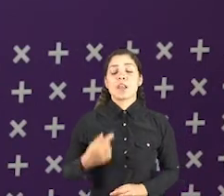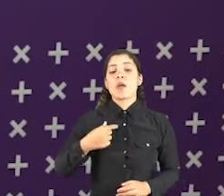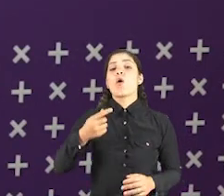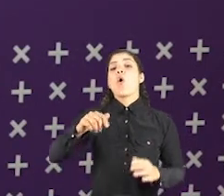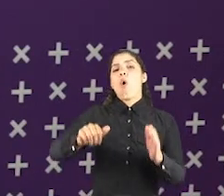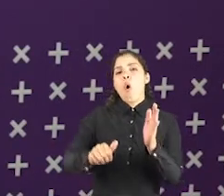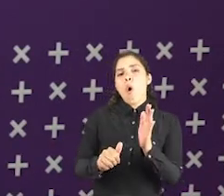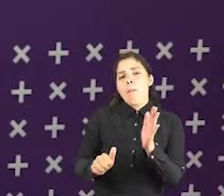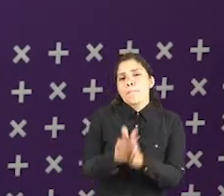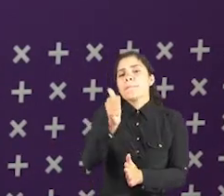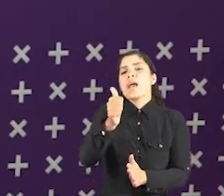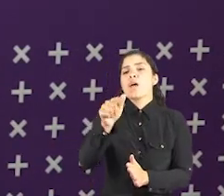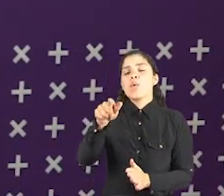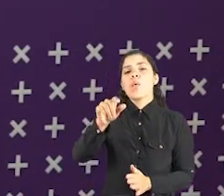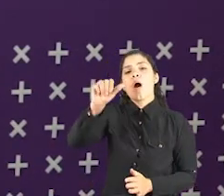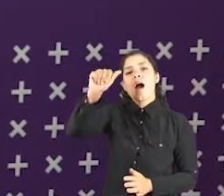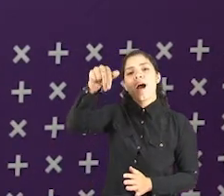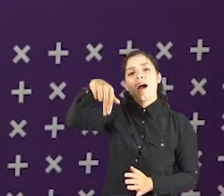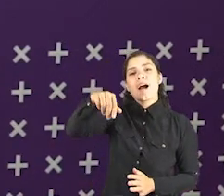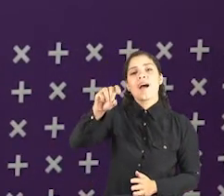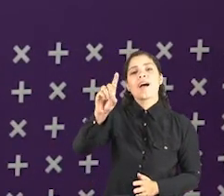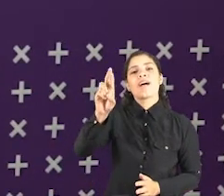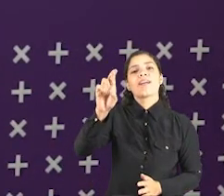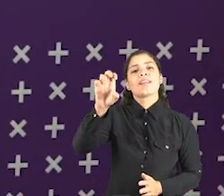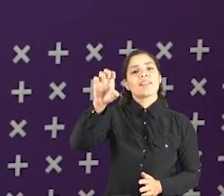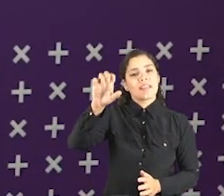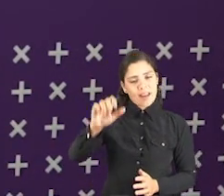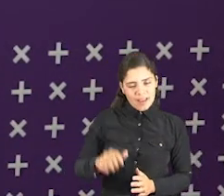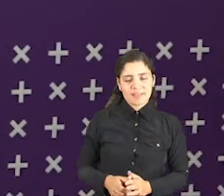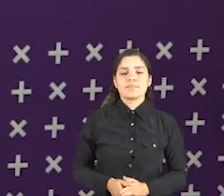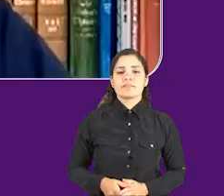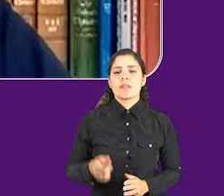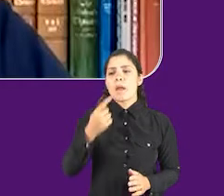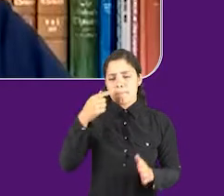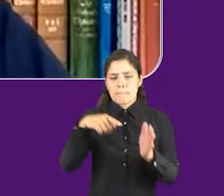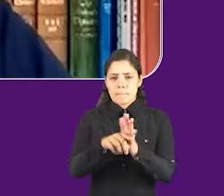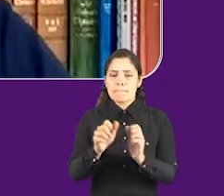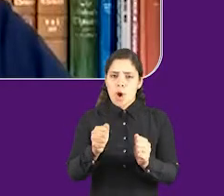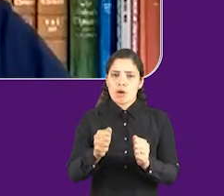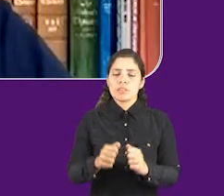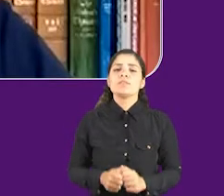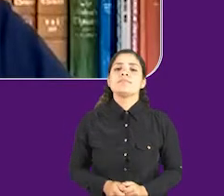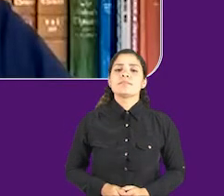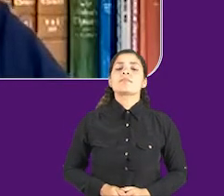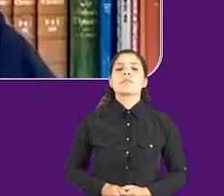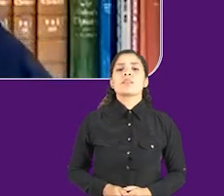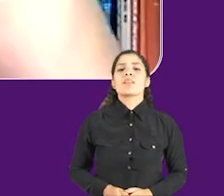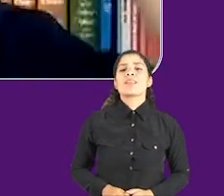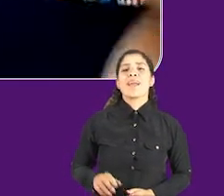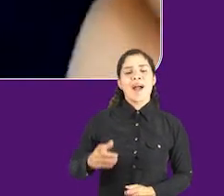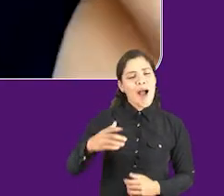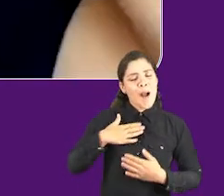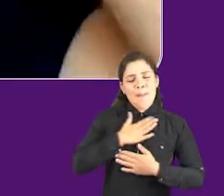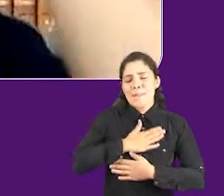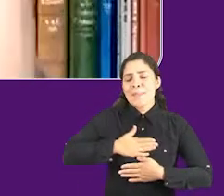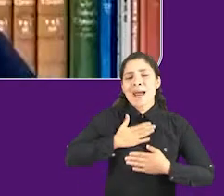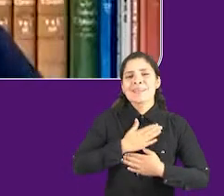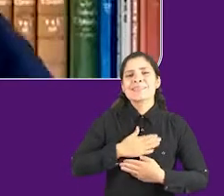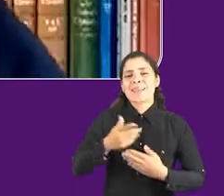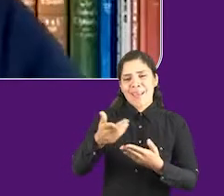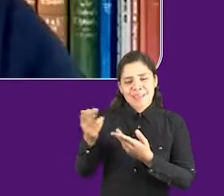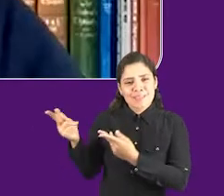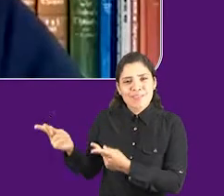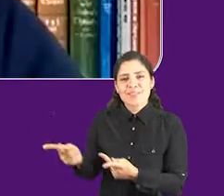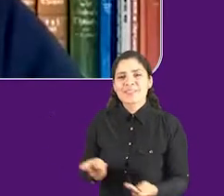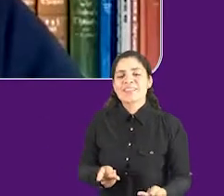essa pergunta para o Tierry por favor ligar rir é um prazer tê-lo aqui conosco no dia de hoje para gente discutir